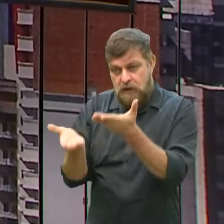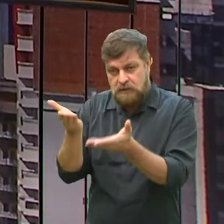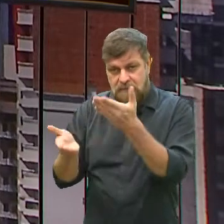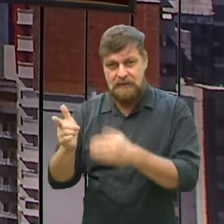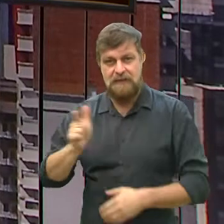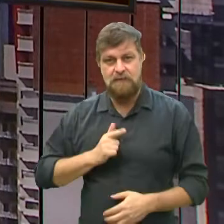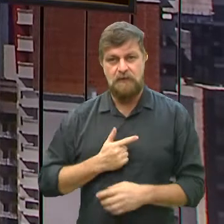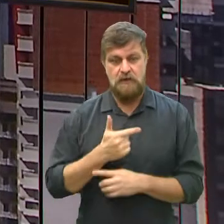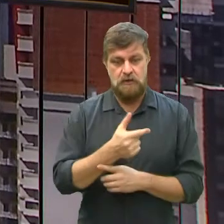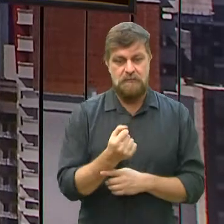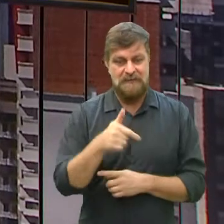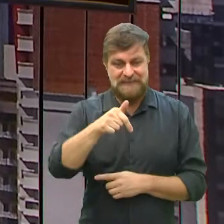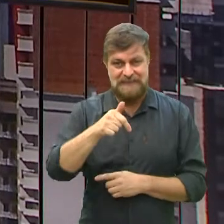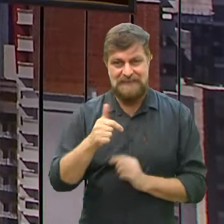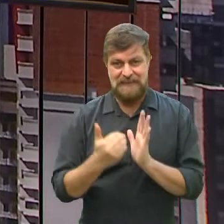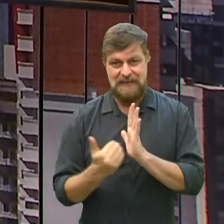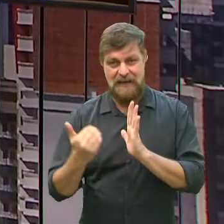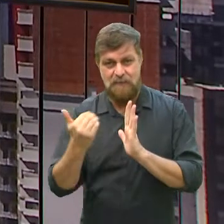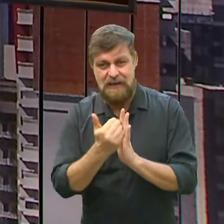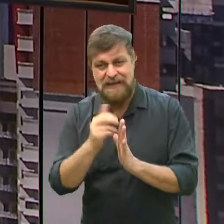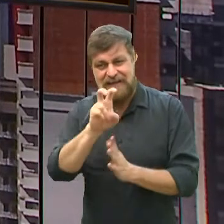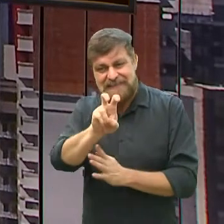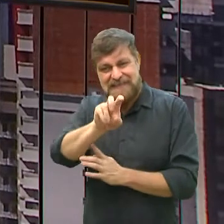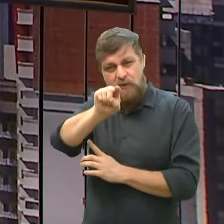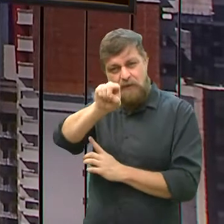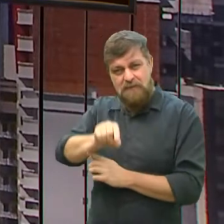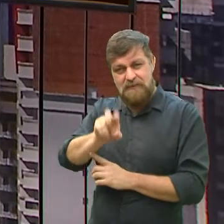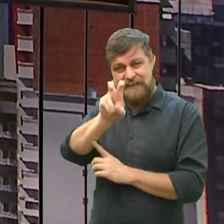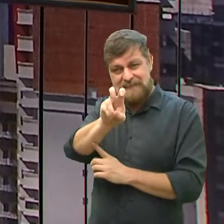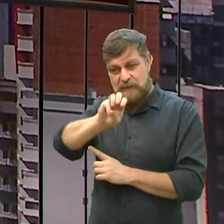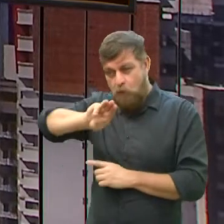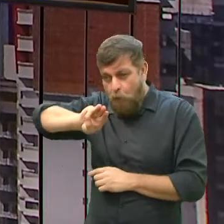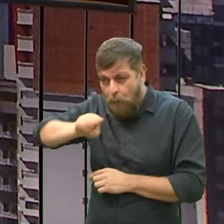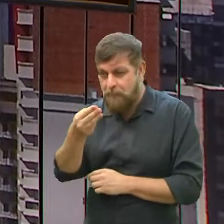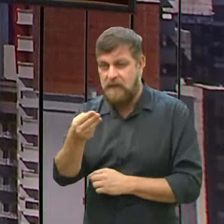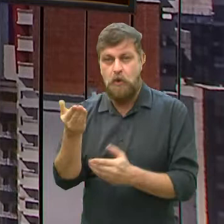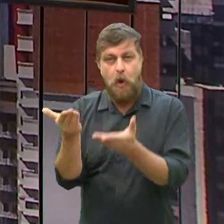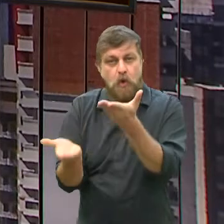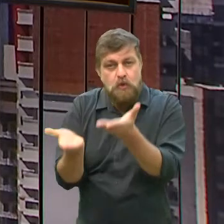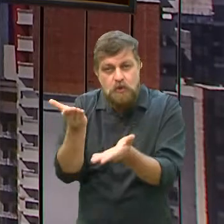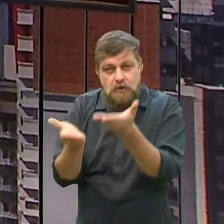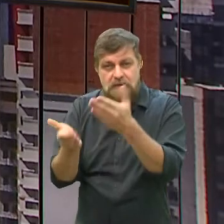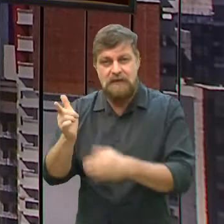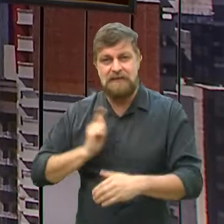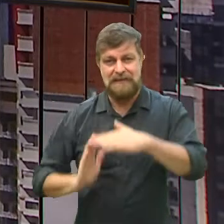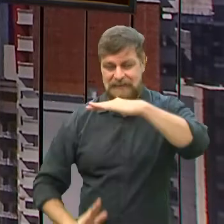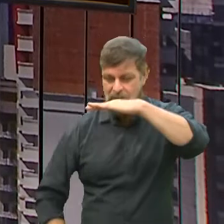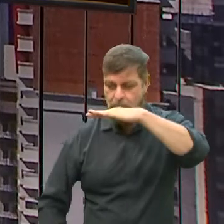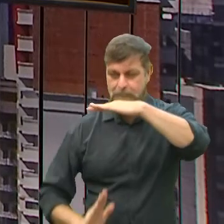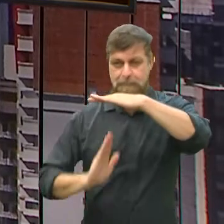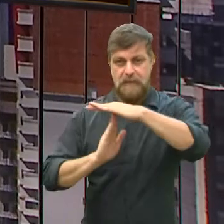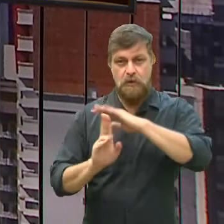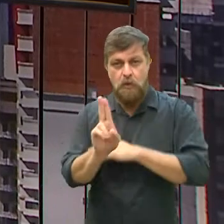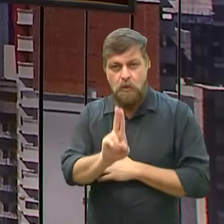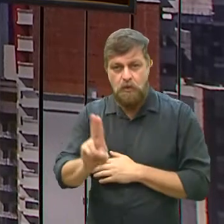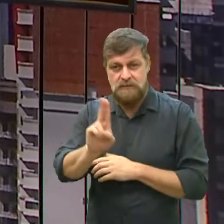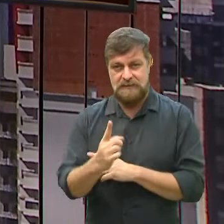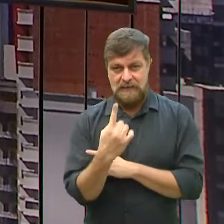2017 ele passou para 5,5 milhões de toneladas, cujo pico do consumo ocorreu